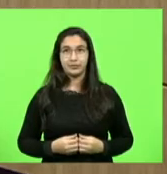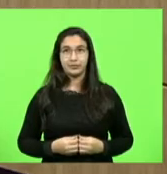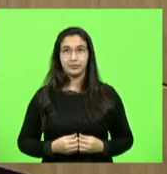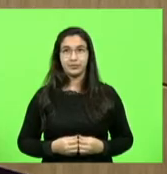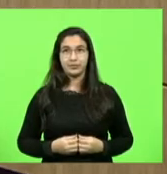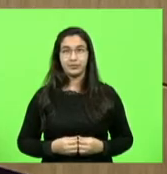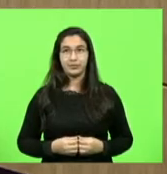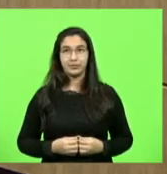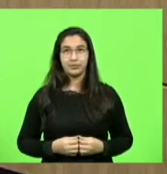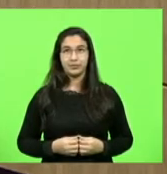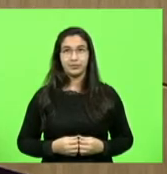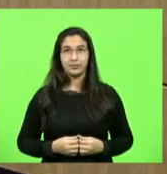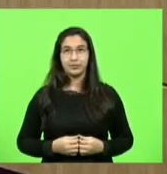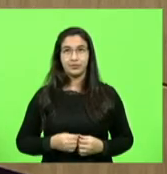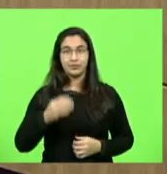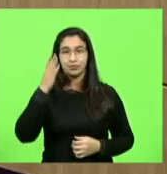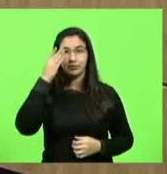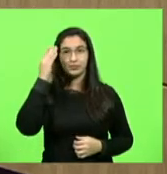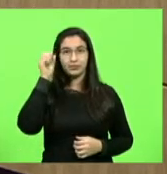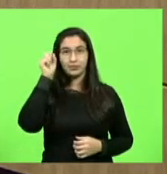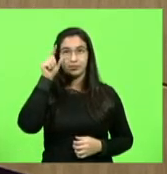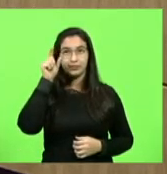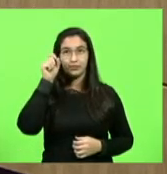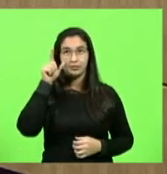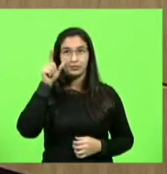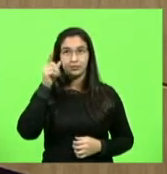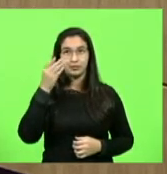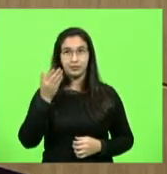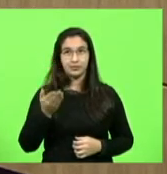Deputada Luciane. Oi?